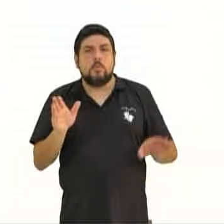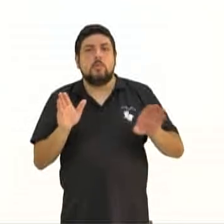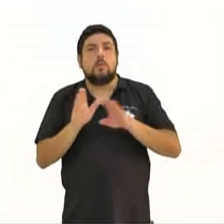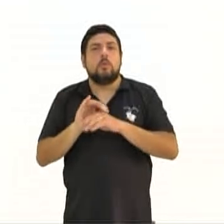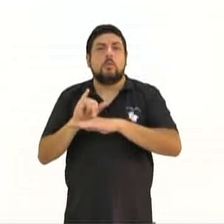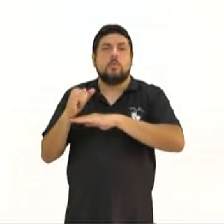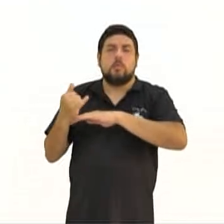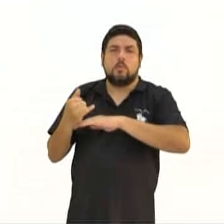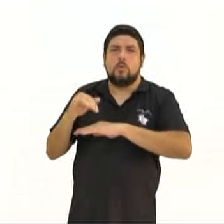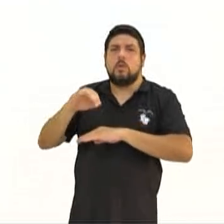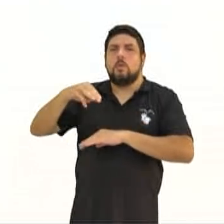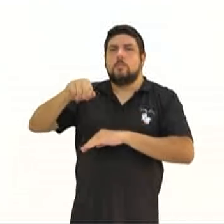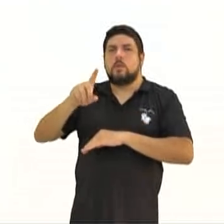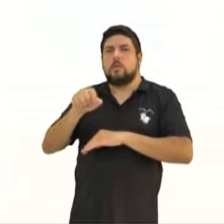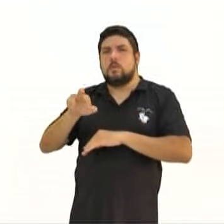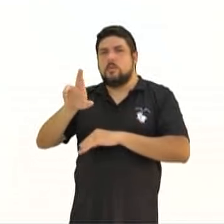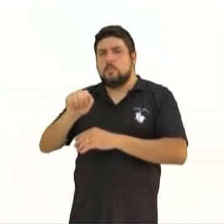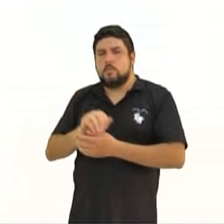Madeira. Em